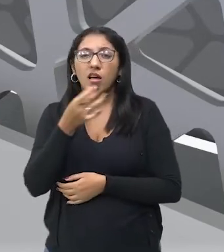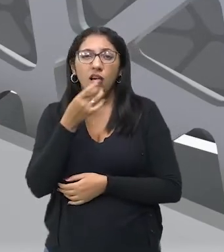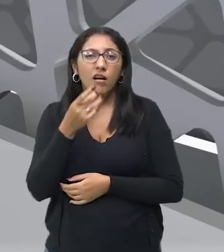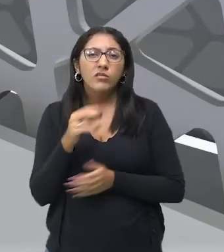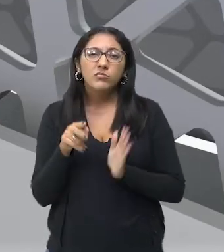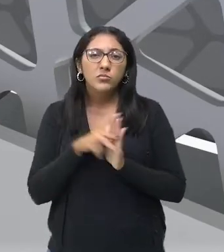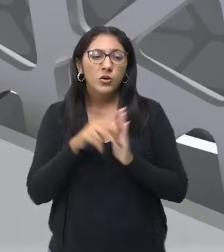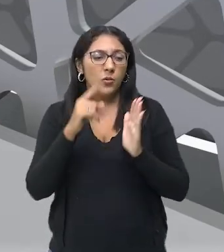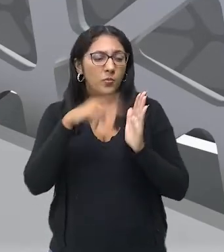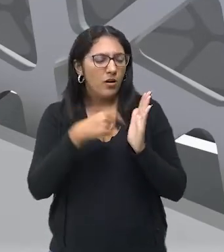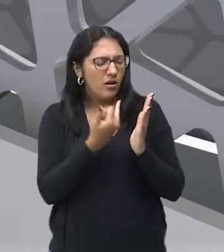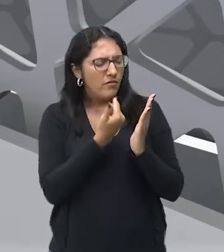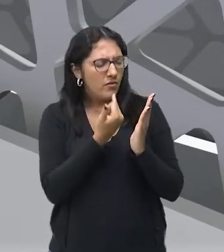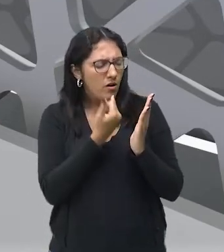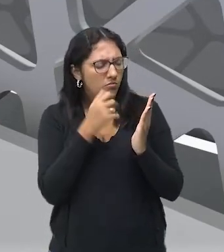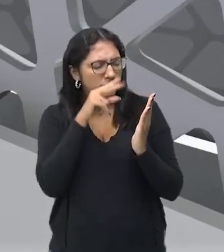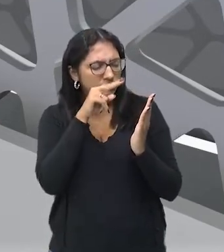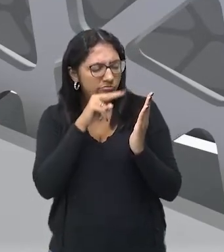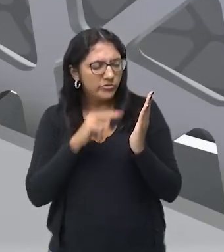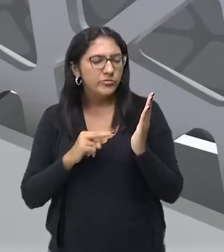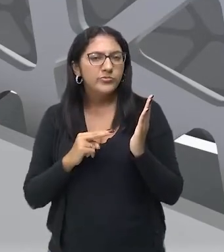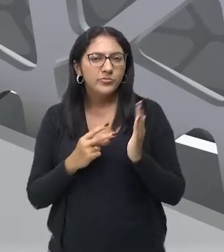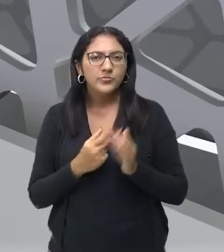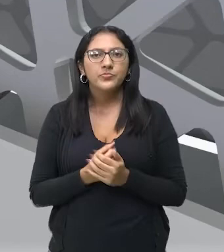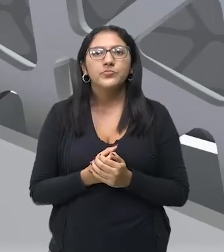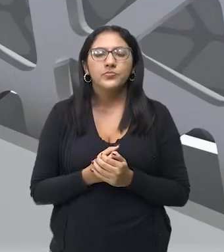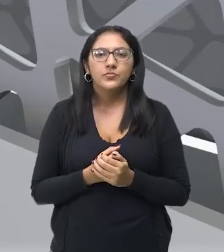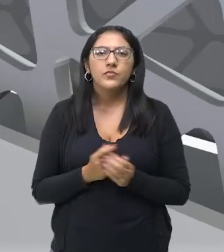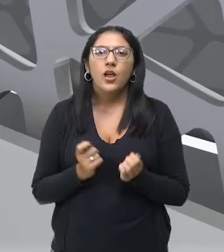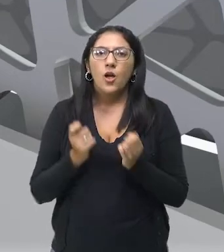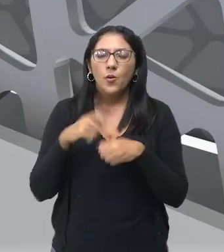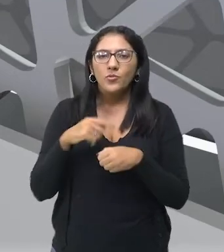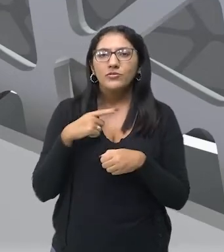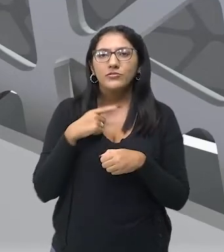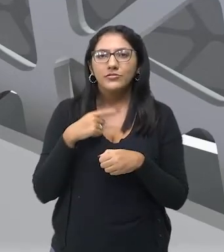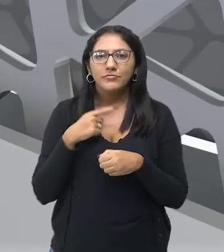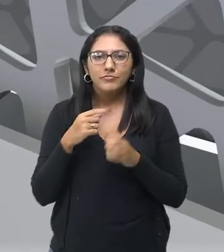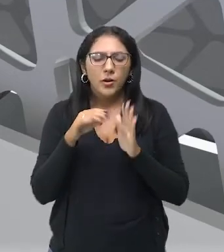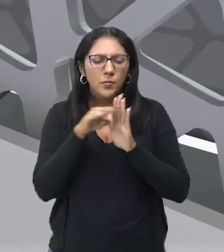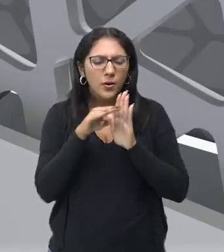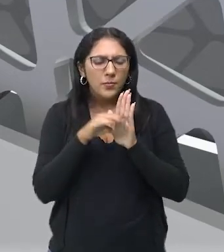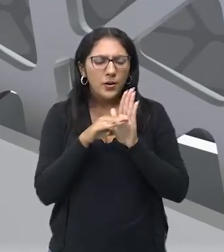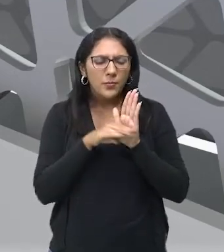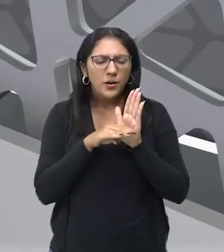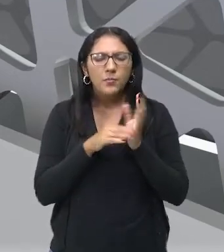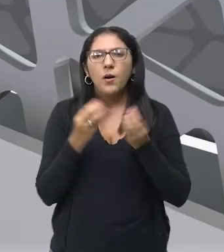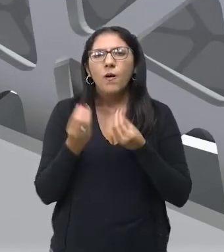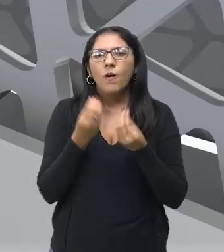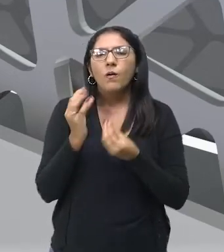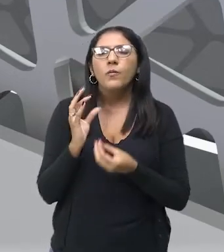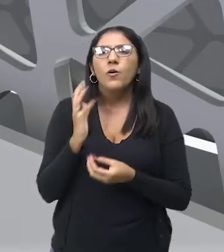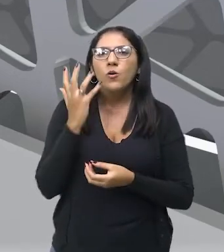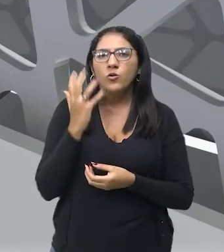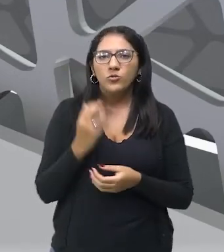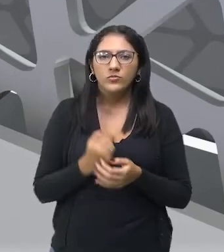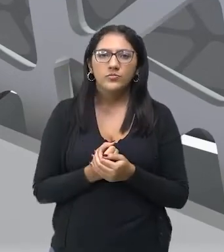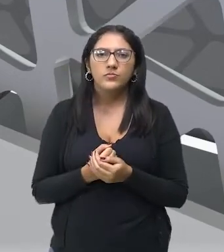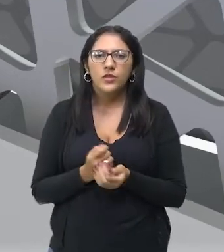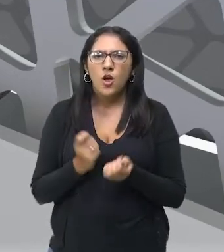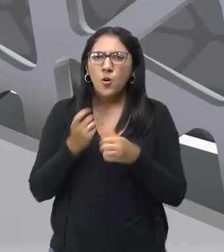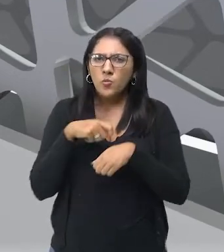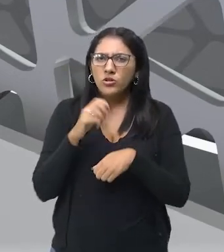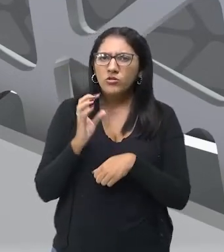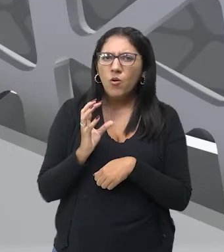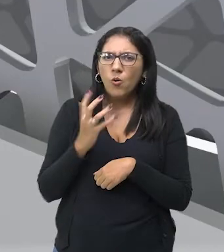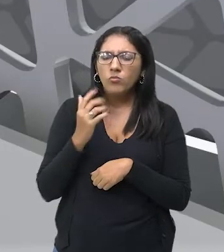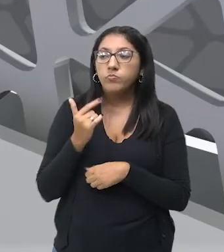aquela informação, sobre aquele fato, né? E aí a gente começa a destrinchar. O que pode ser comprovado? Se pode ser